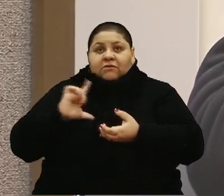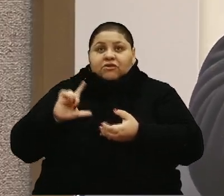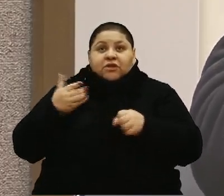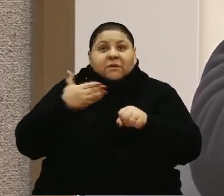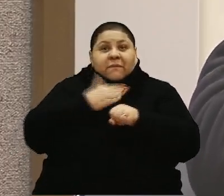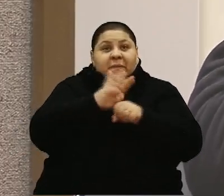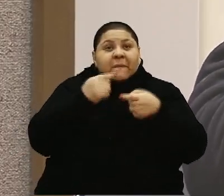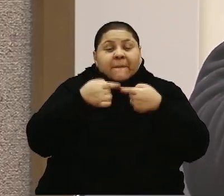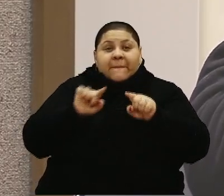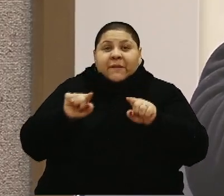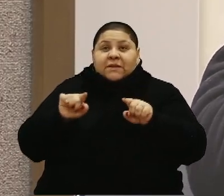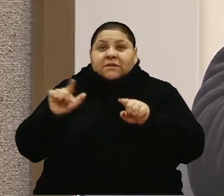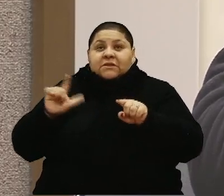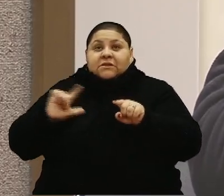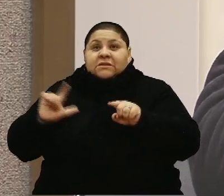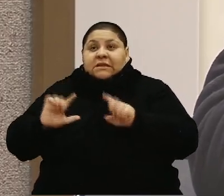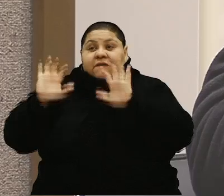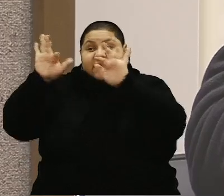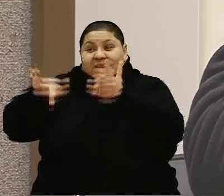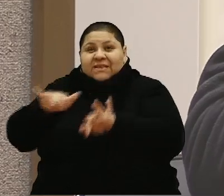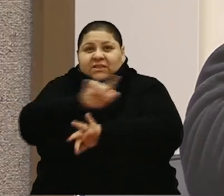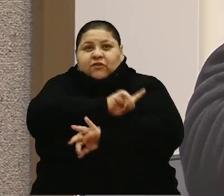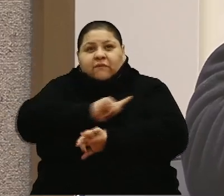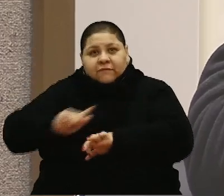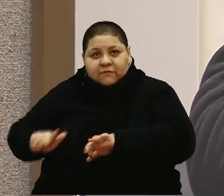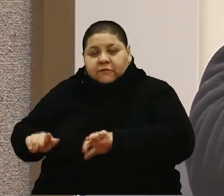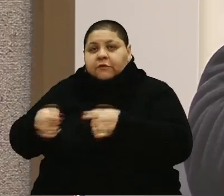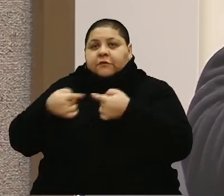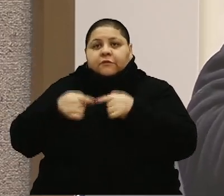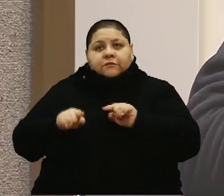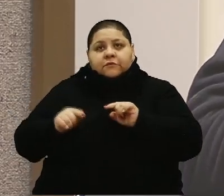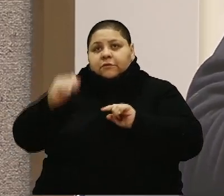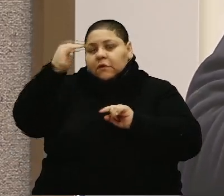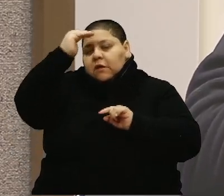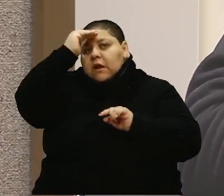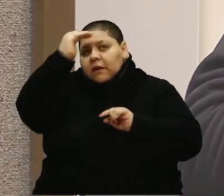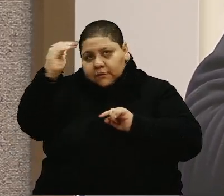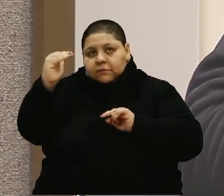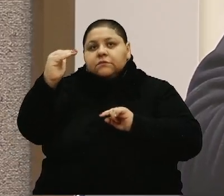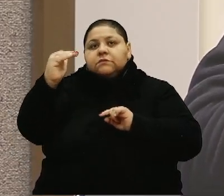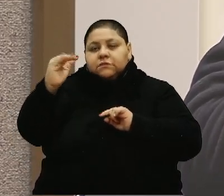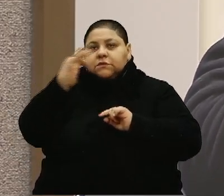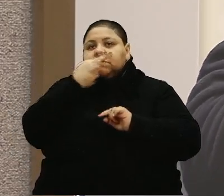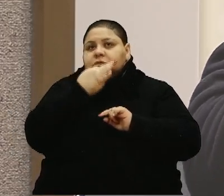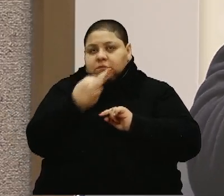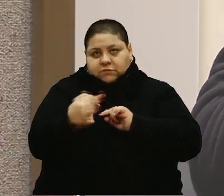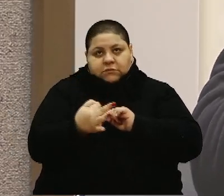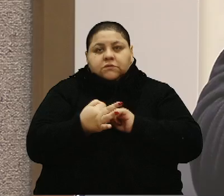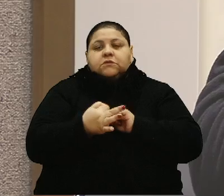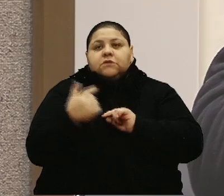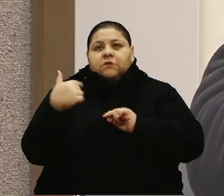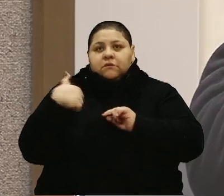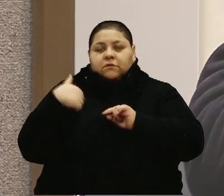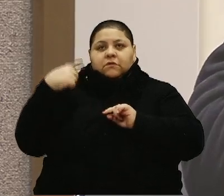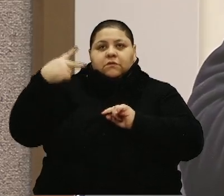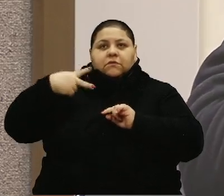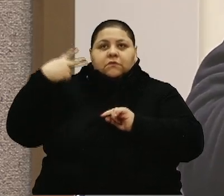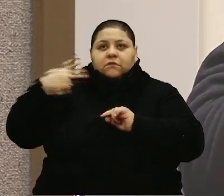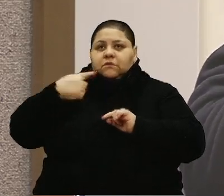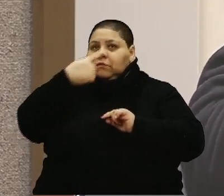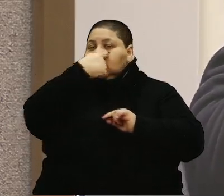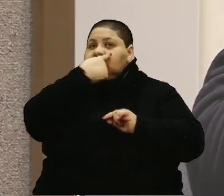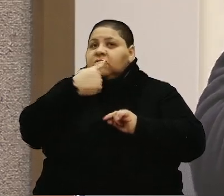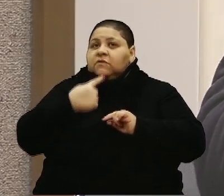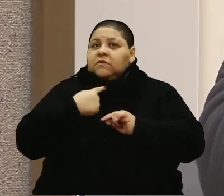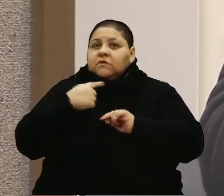mas que tem que desembarcar desse governo, mas então, respeitando essa posição, tanto eu quanto o vereador Wagner